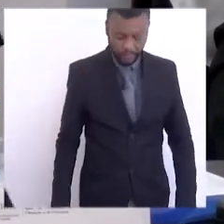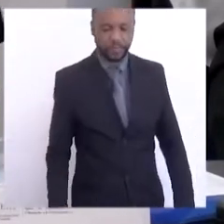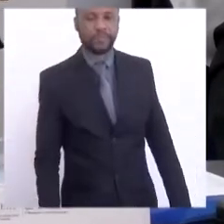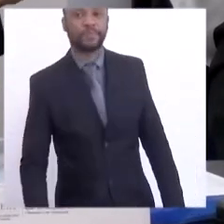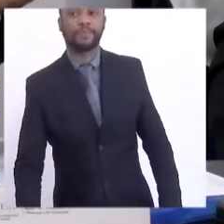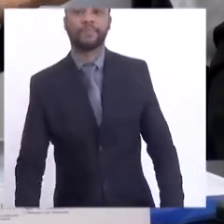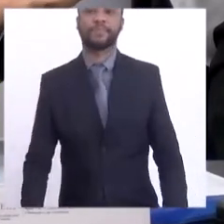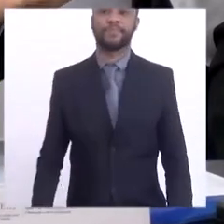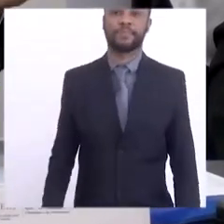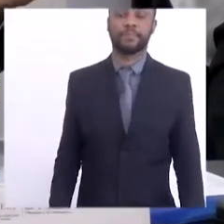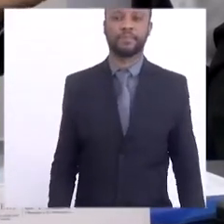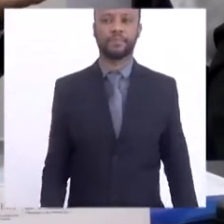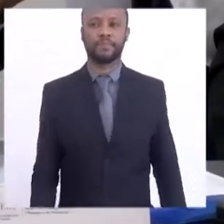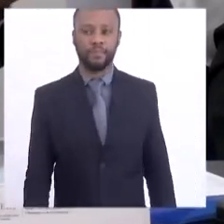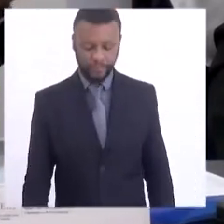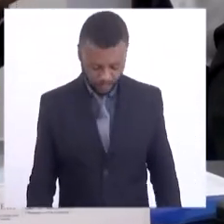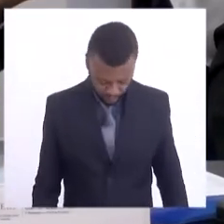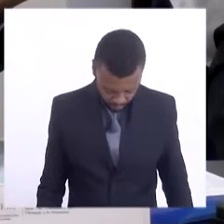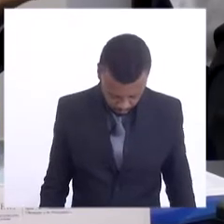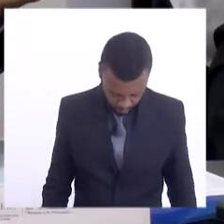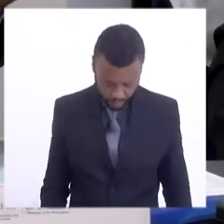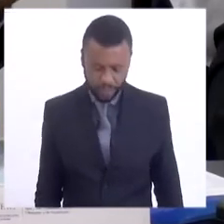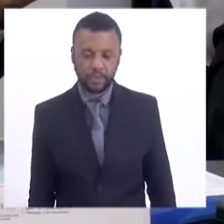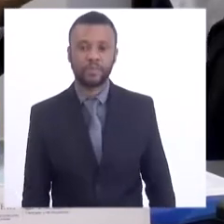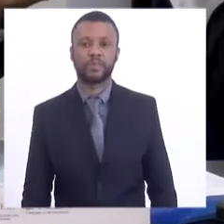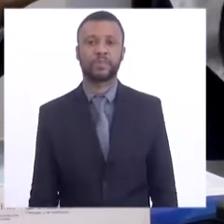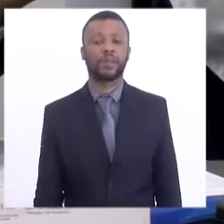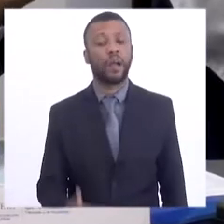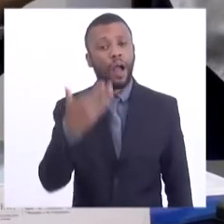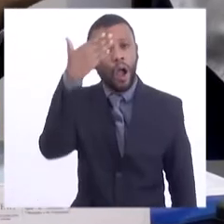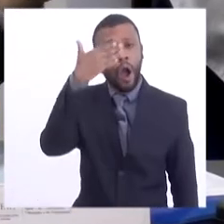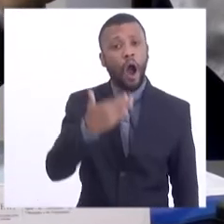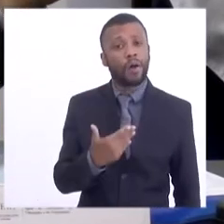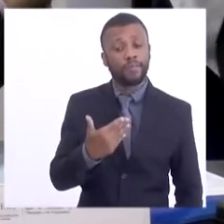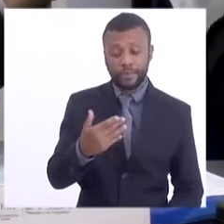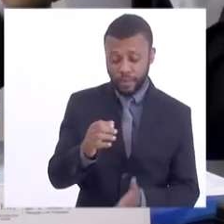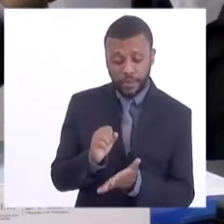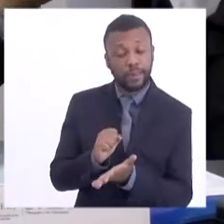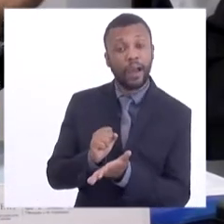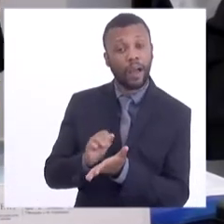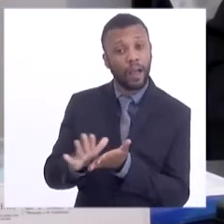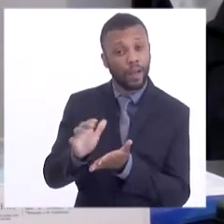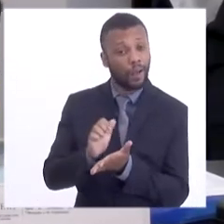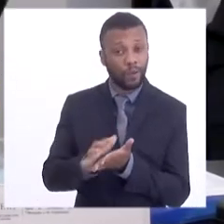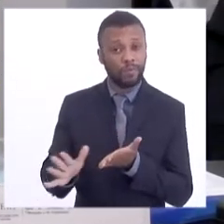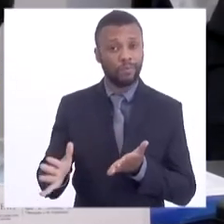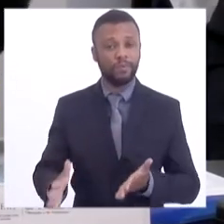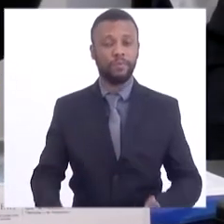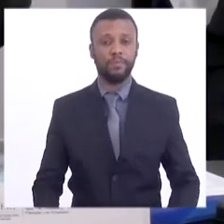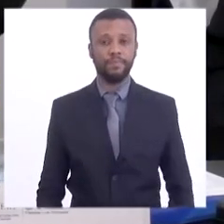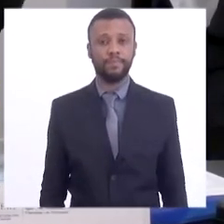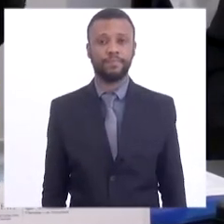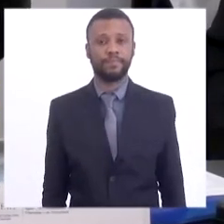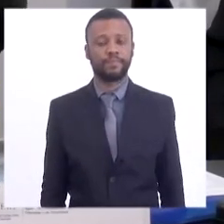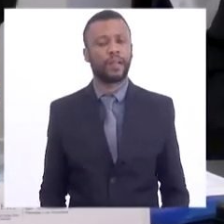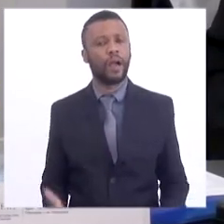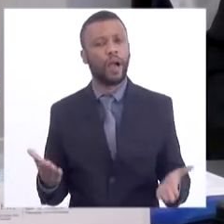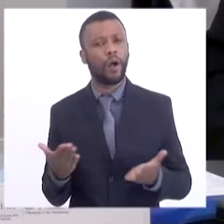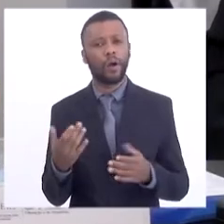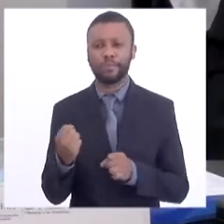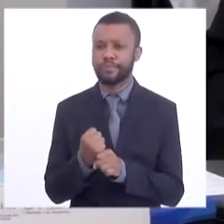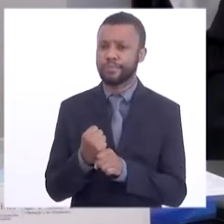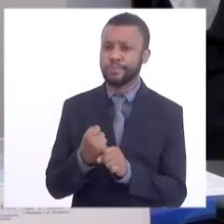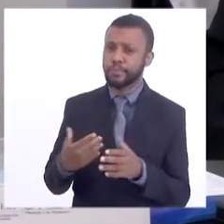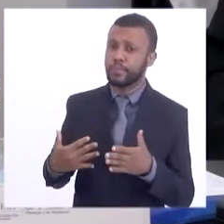e evidentemente que só na costeira I am e agora não é o longo dos anos